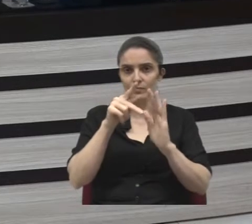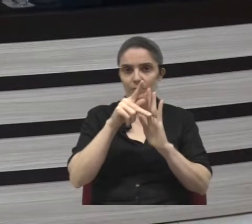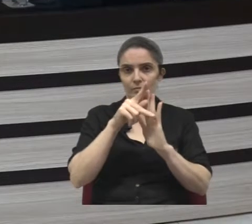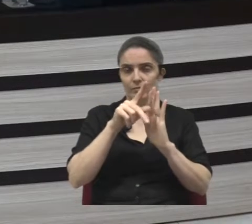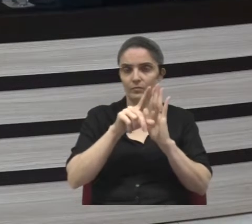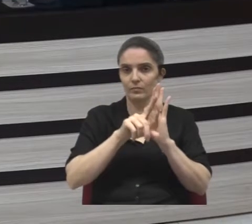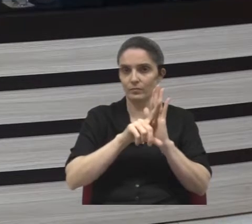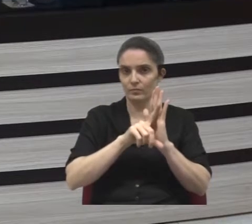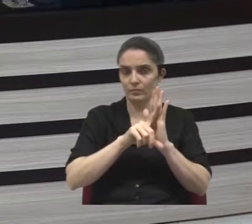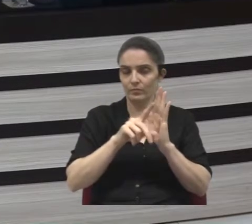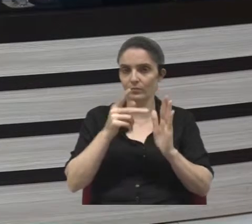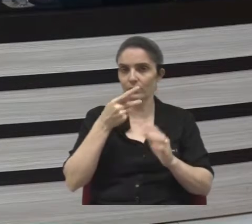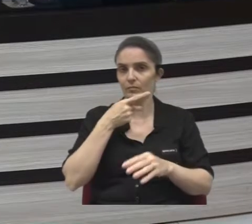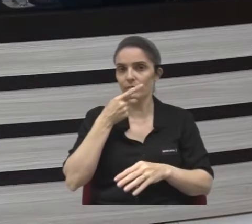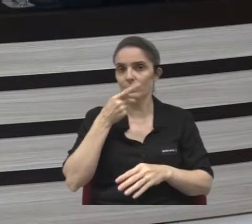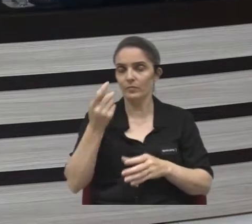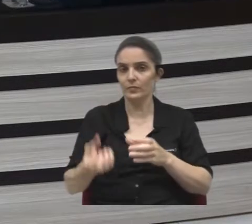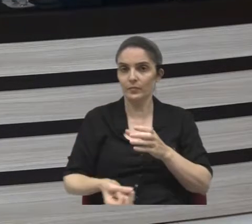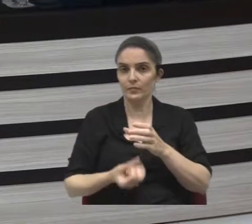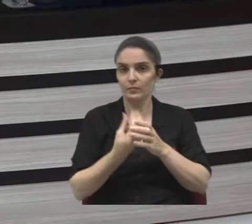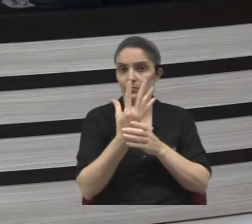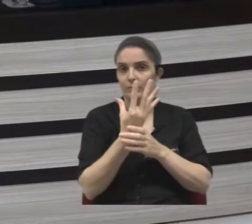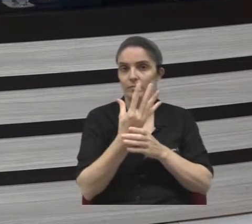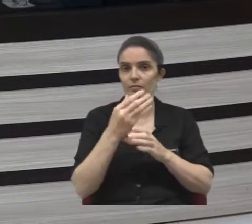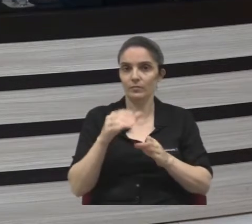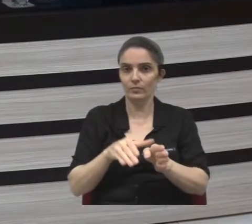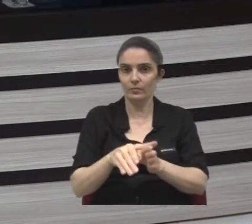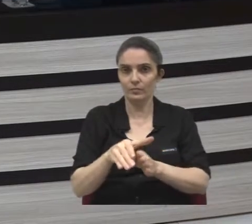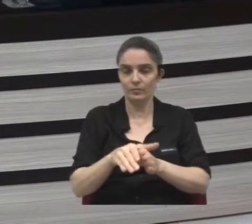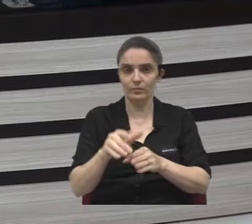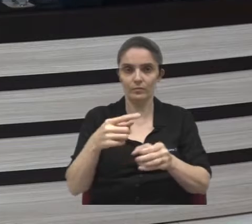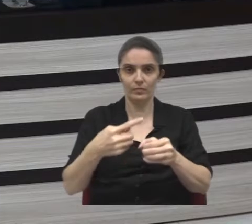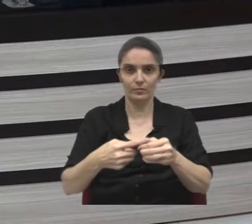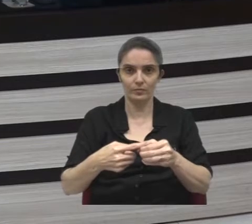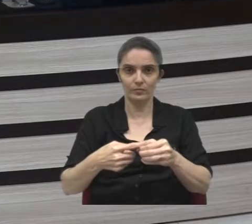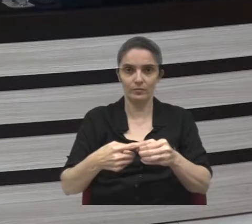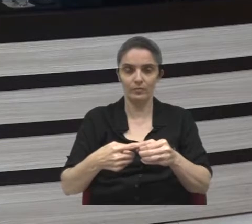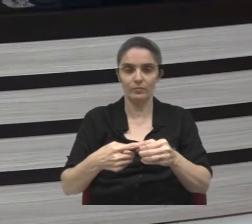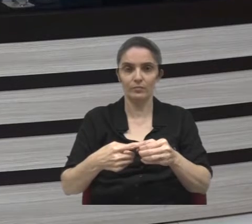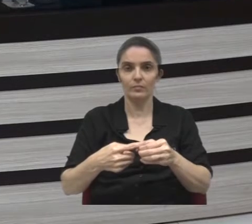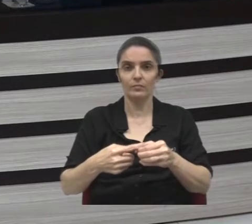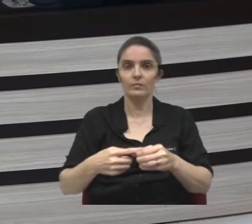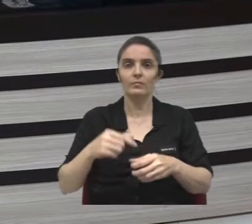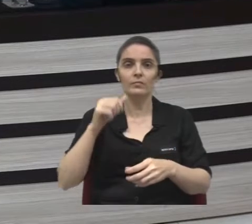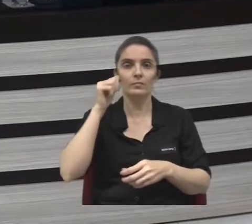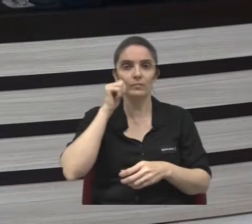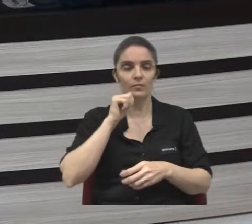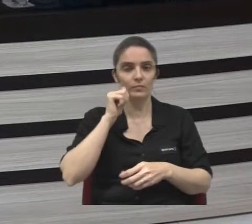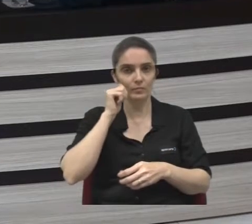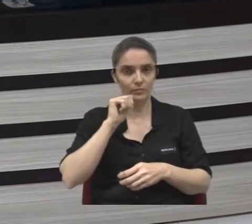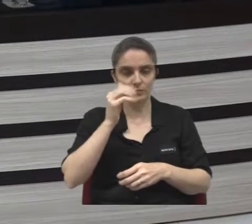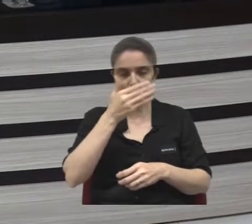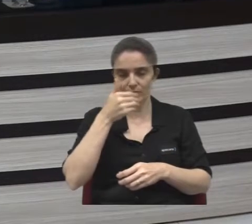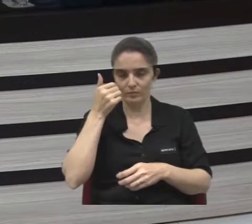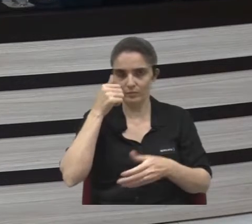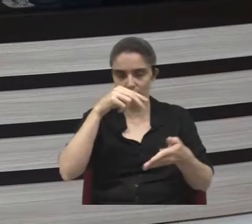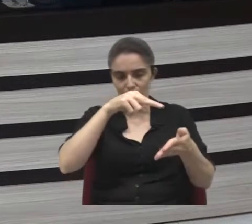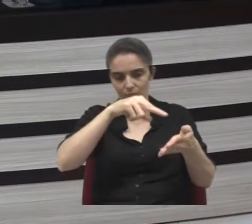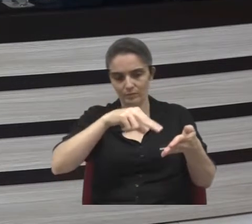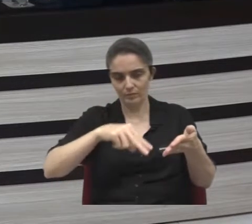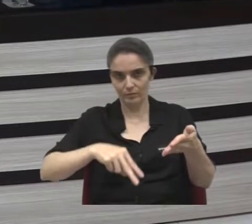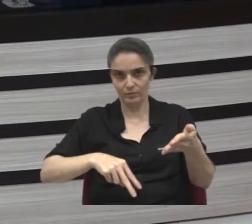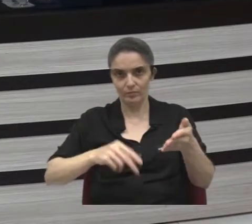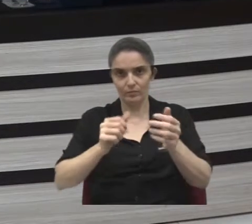dispõe sobre a criação do Conselho Municipal da Condição Feminina. Para melhor análise da proposta, encaminhamos